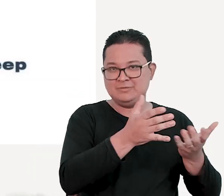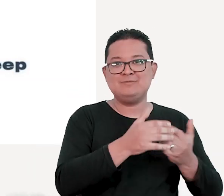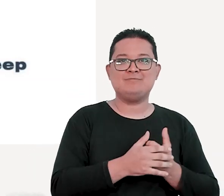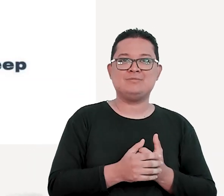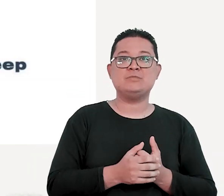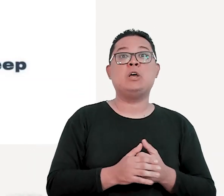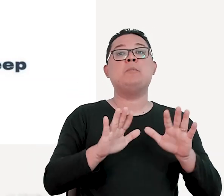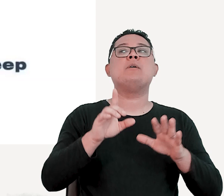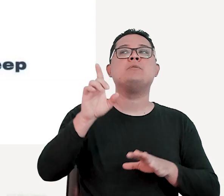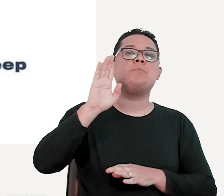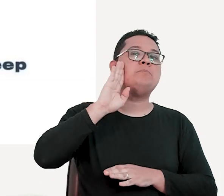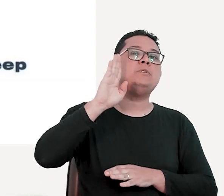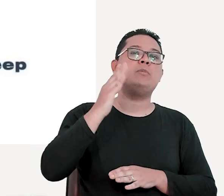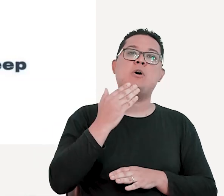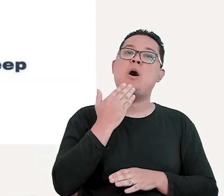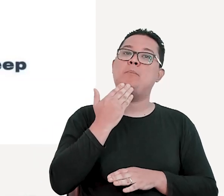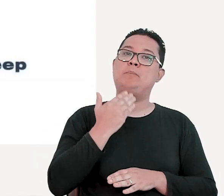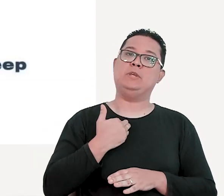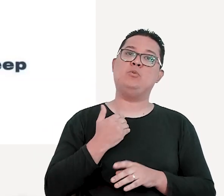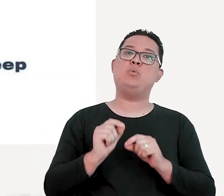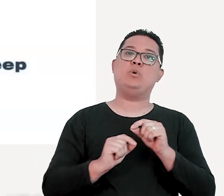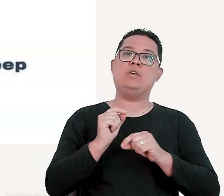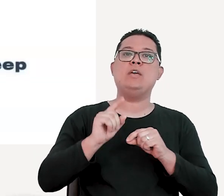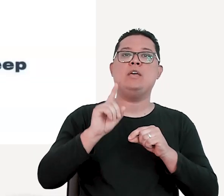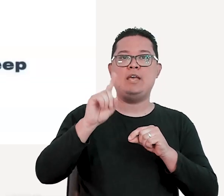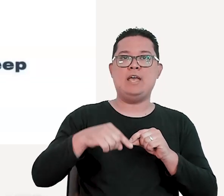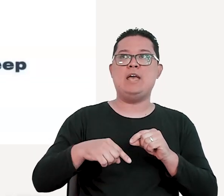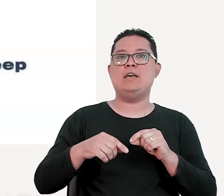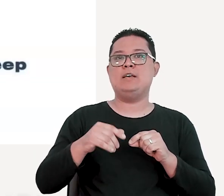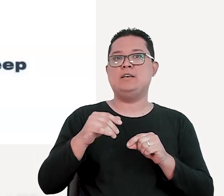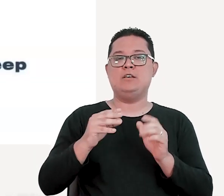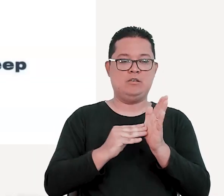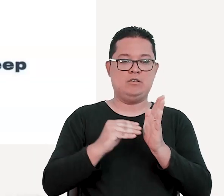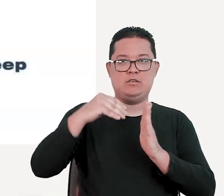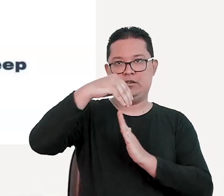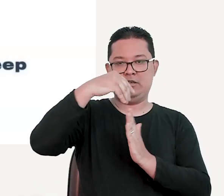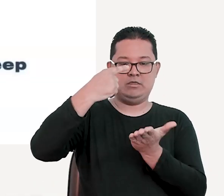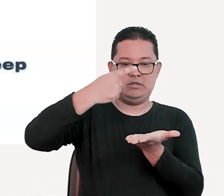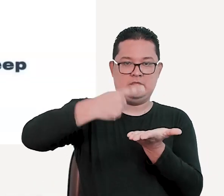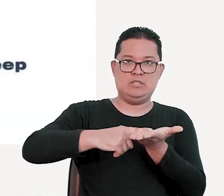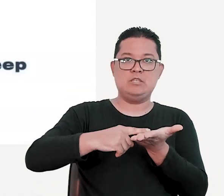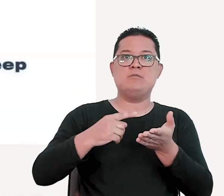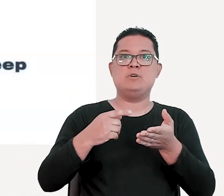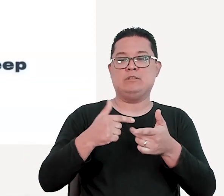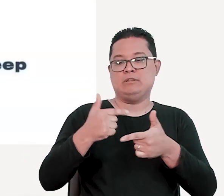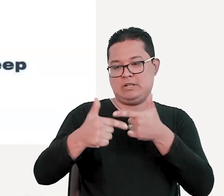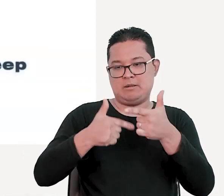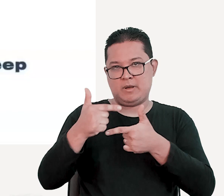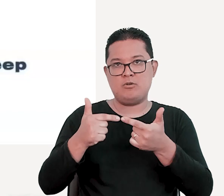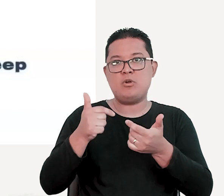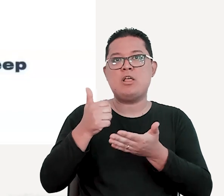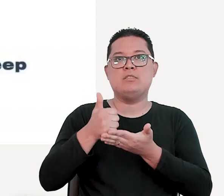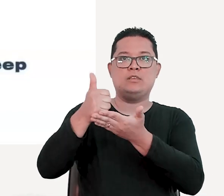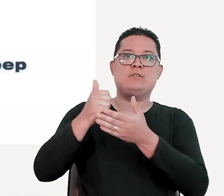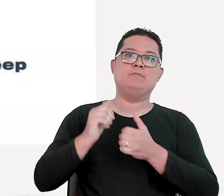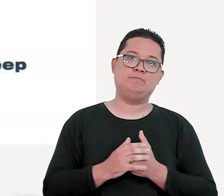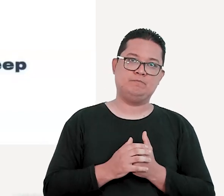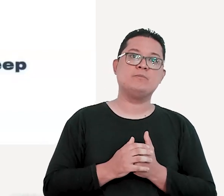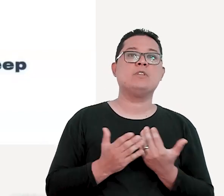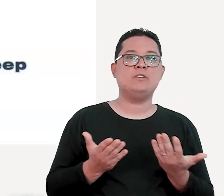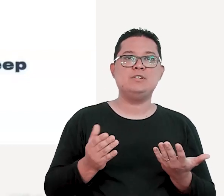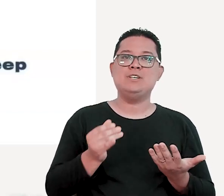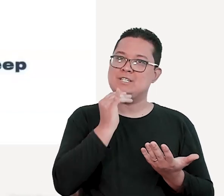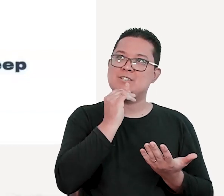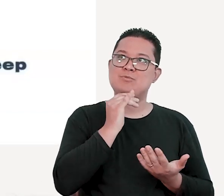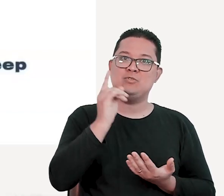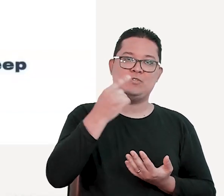de voz desse aplicativo, vamos ver como é que tá, mas eu preciso disso para, sei lá, daqui 2 dias, você tem que entregar daqui 2 dias, porque eles